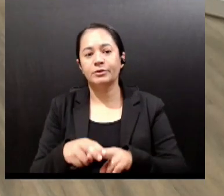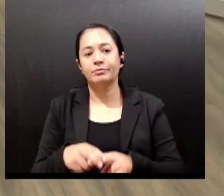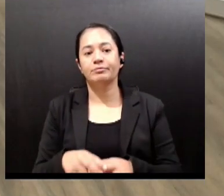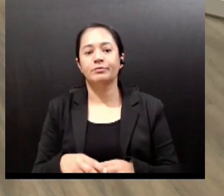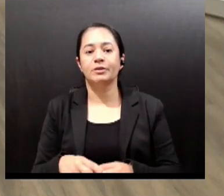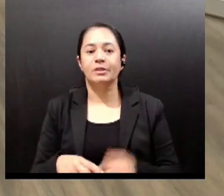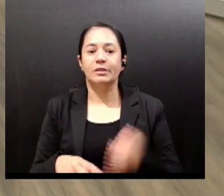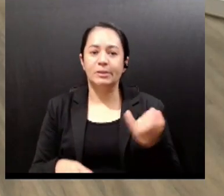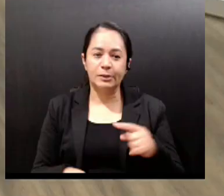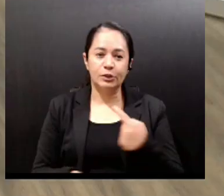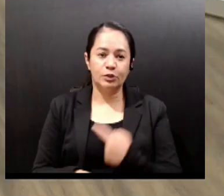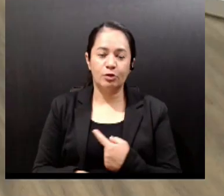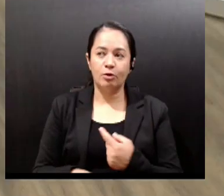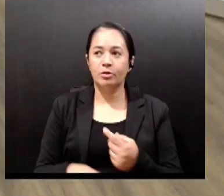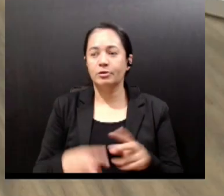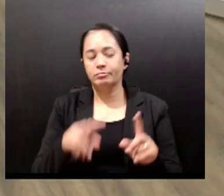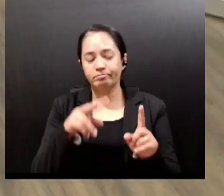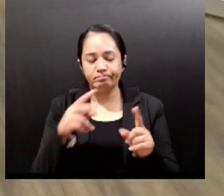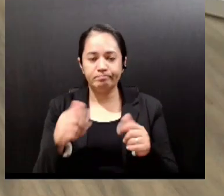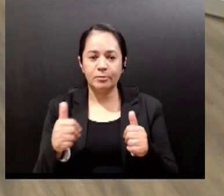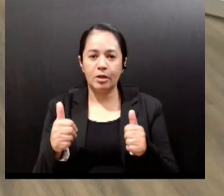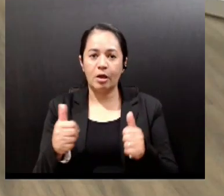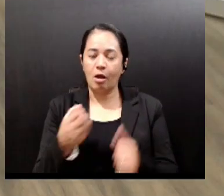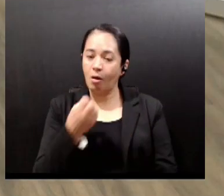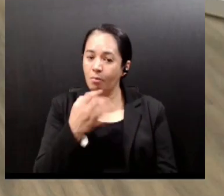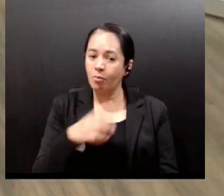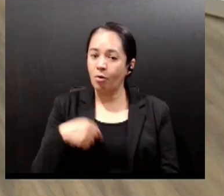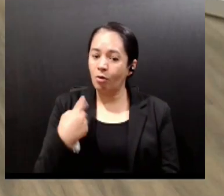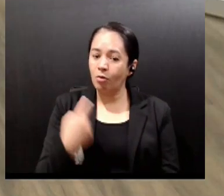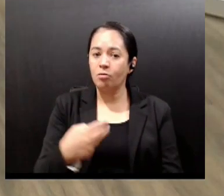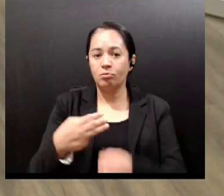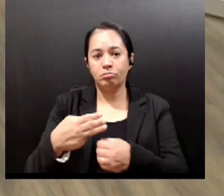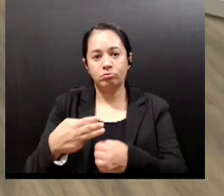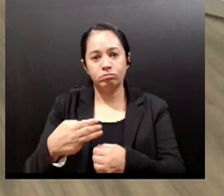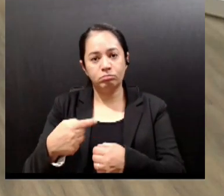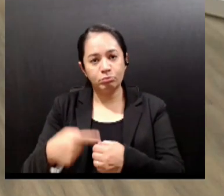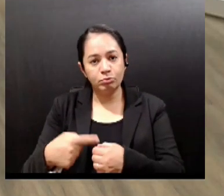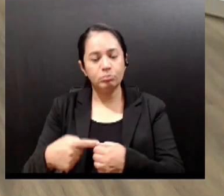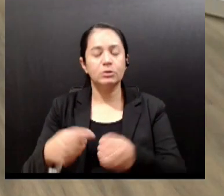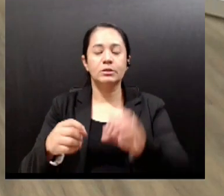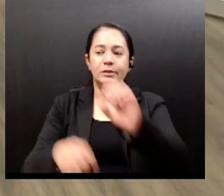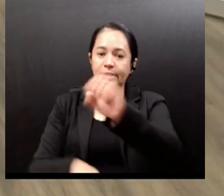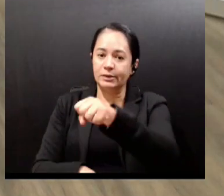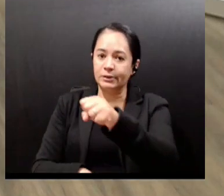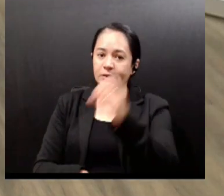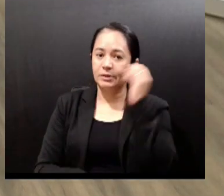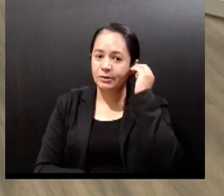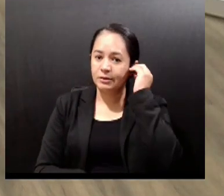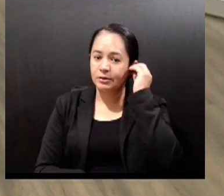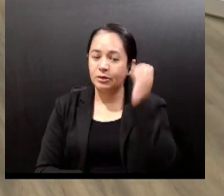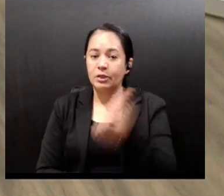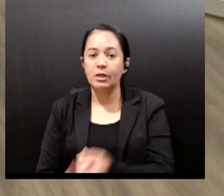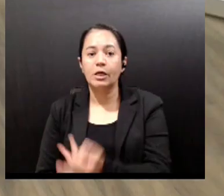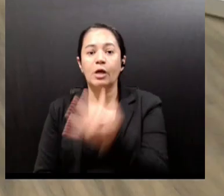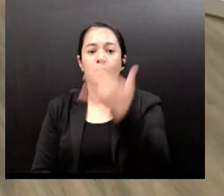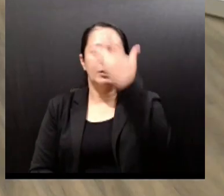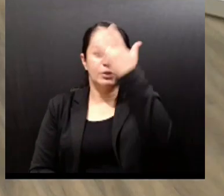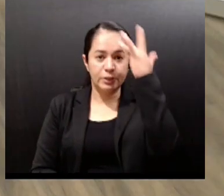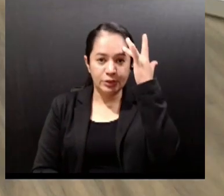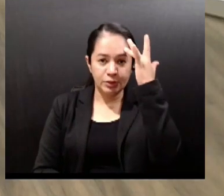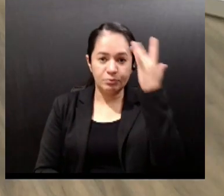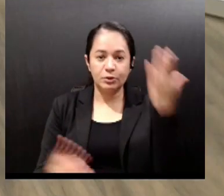certa forma, é uma vantagem para a cidade. Exato, você está aumentando o número de pessoas que estão atuando,